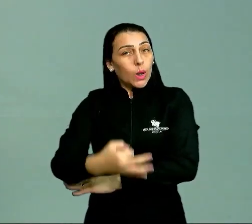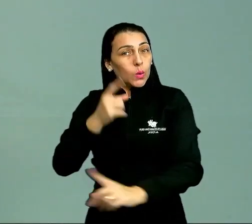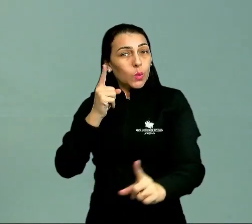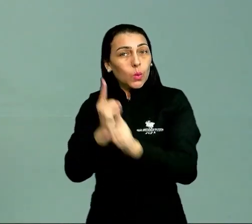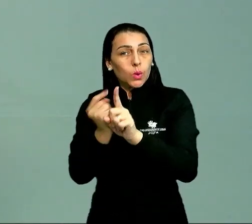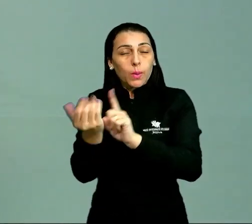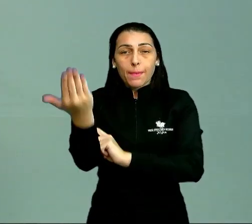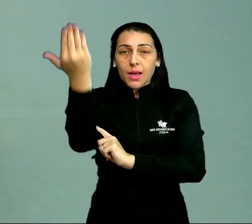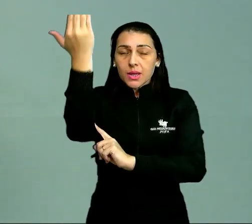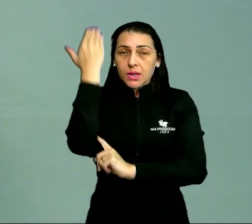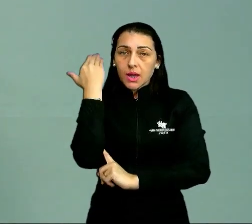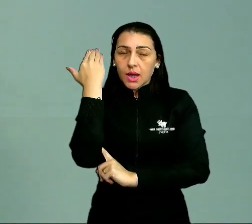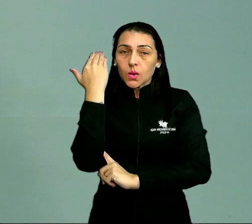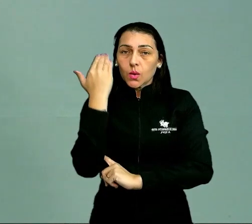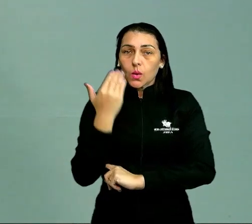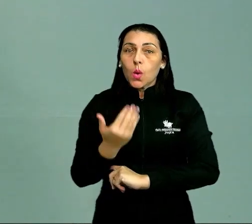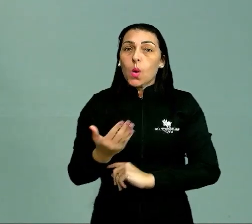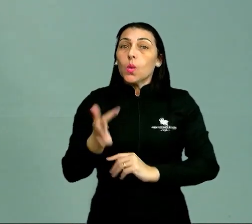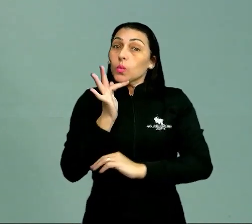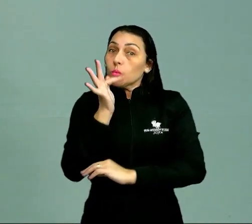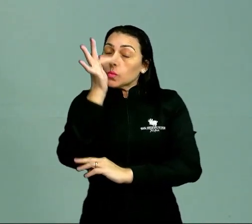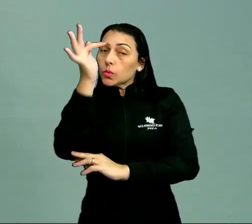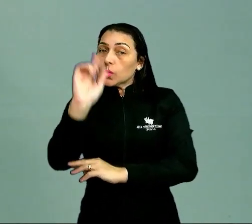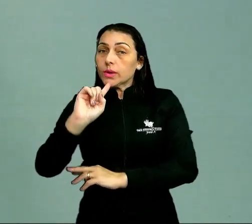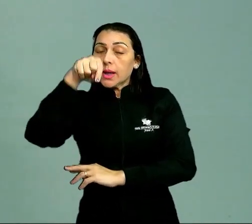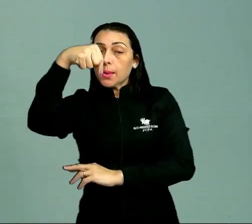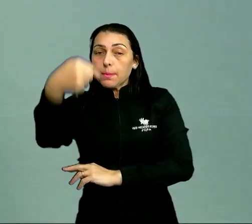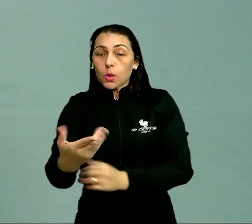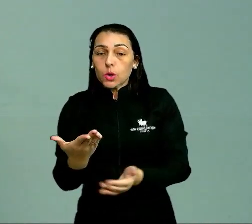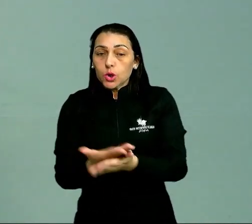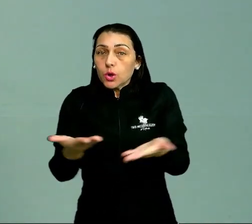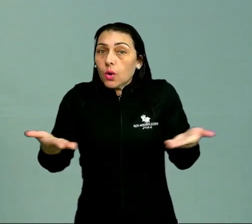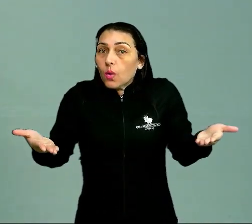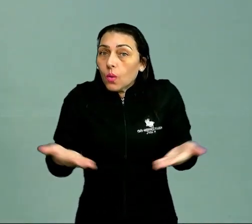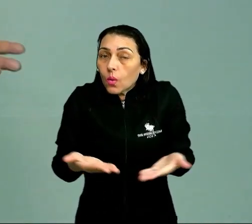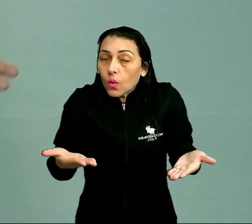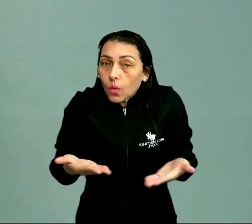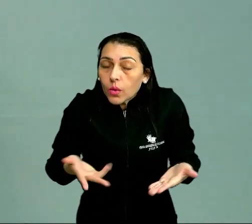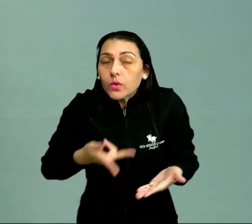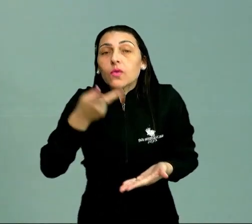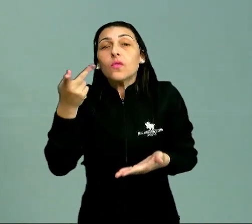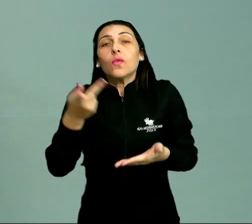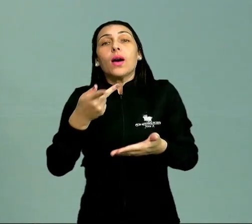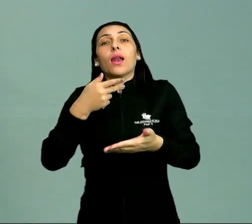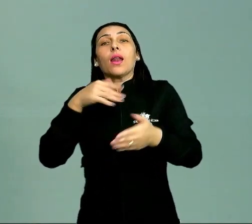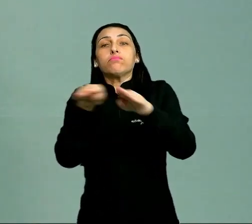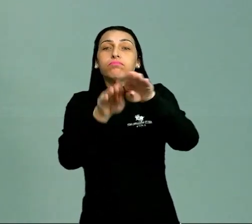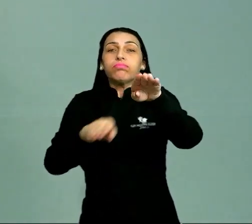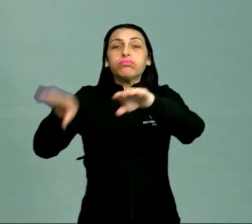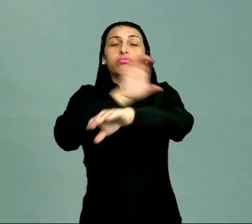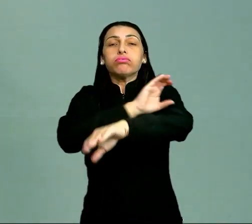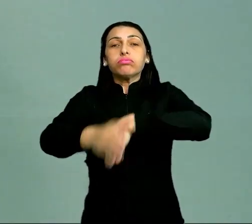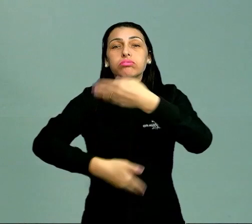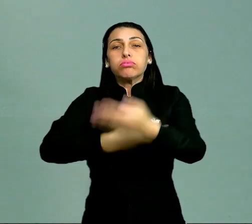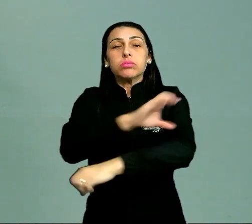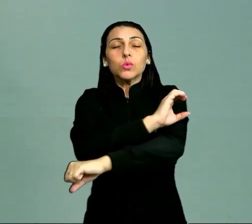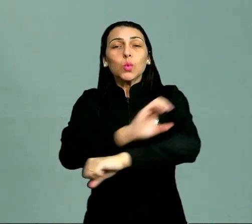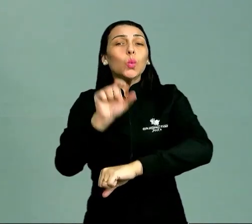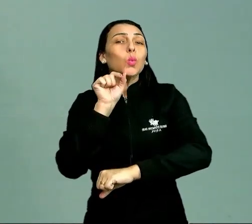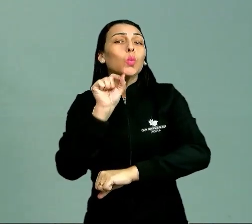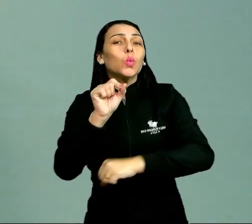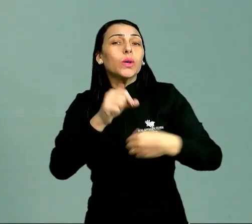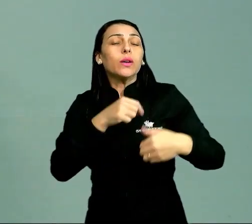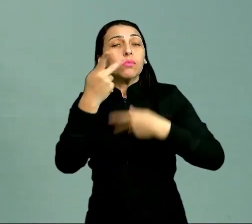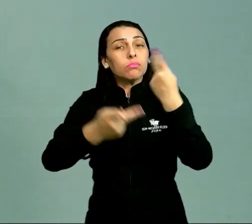encontro passado. No encontro futuro, depois desse que a gente tratou do etnocentrismo e do relativismo cultural, o que nós